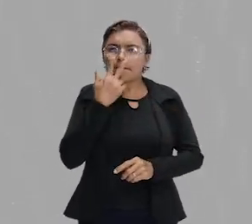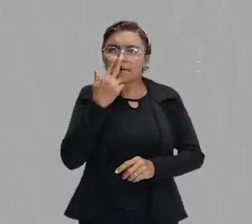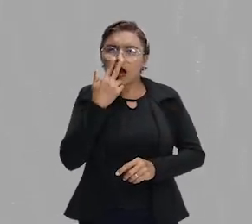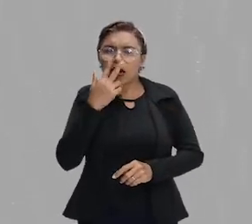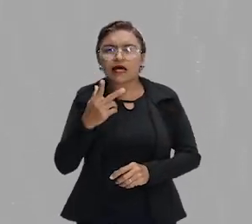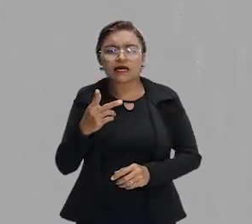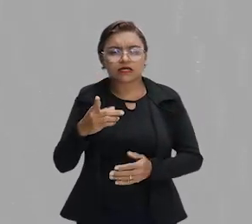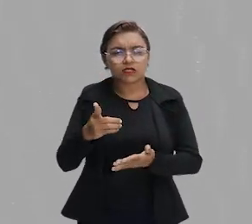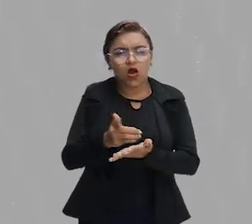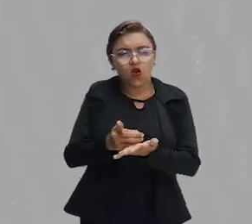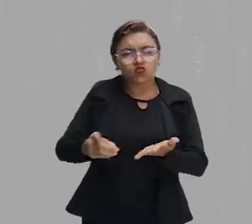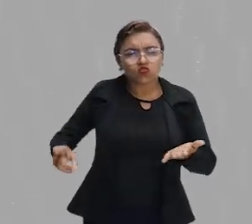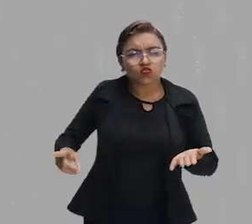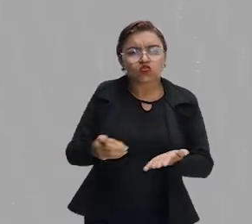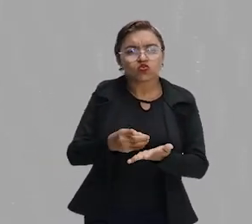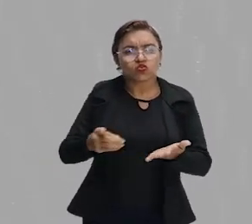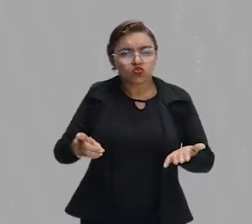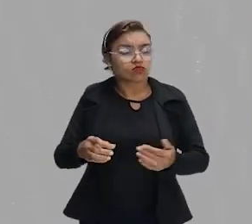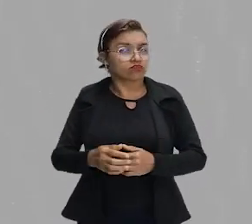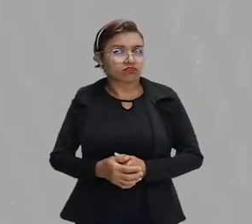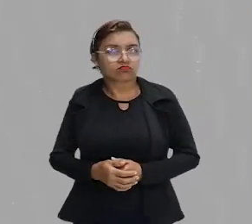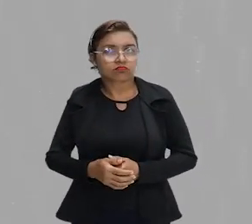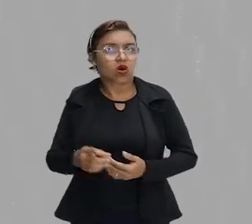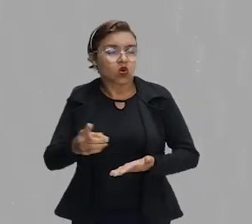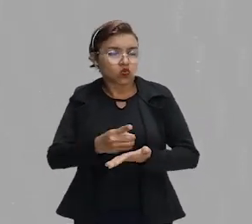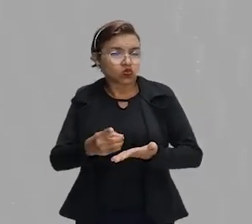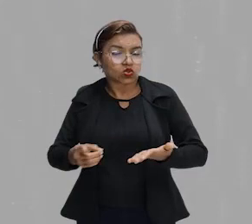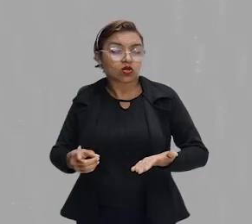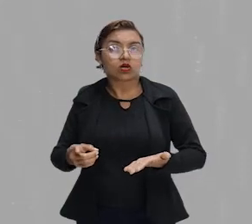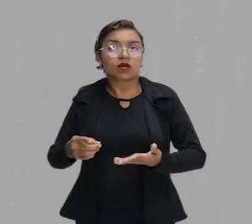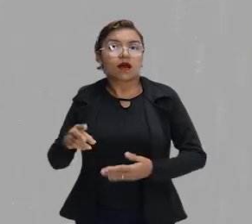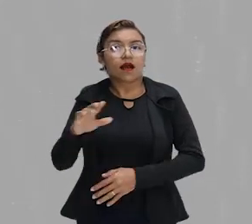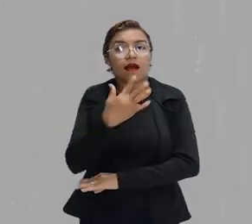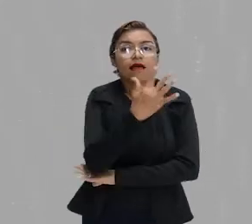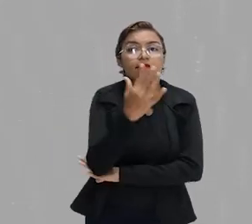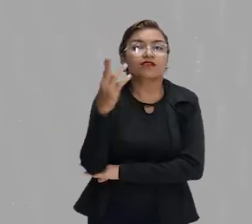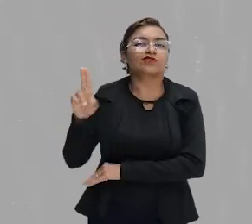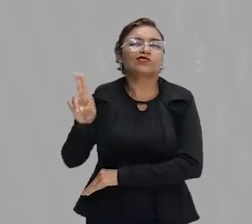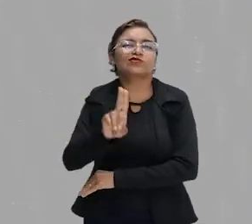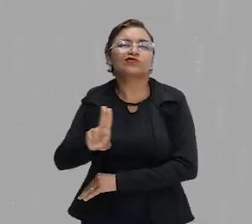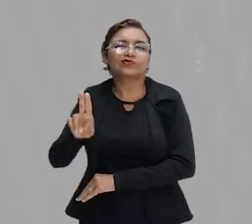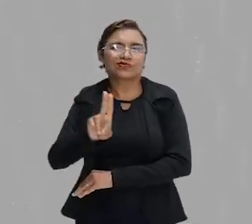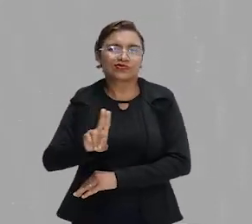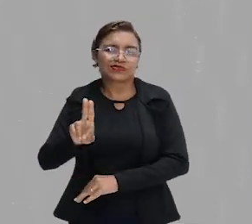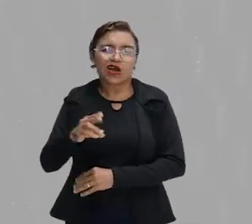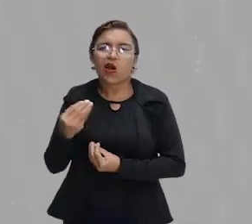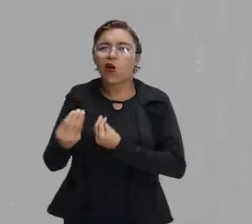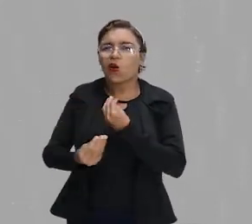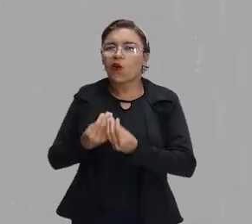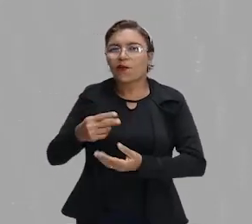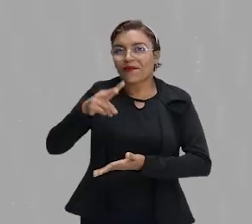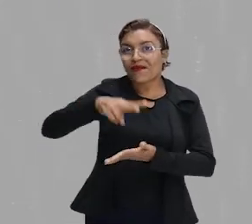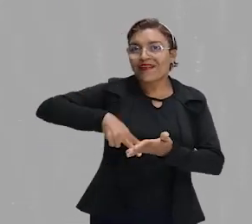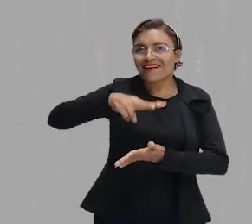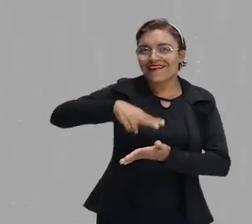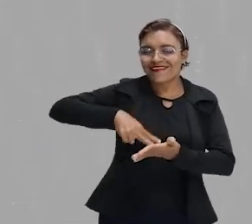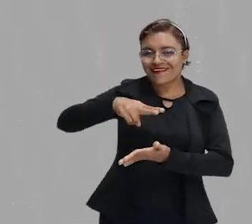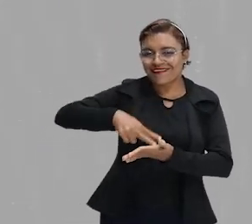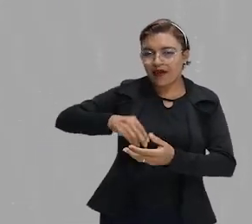dicionário. É um dicionário que a natureza usa para conseguir ler a molécula de